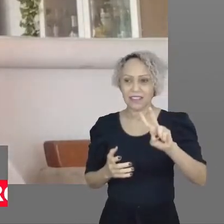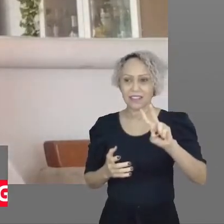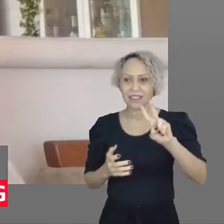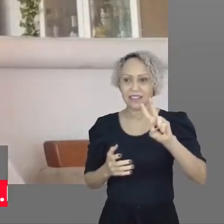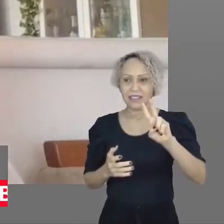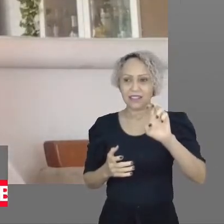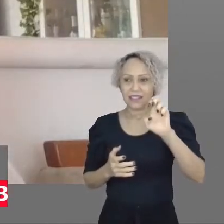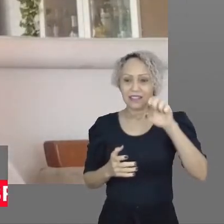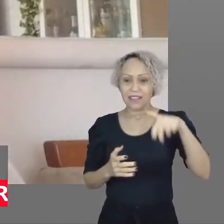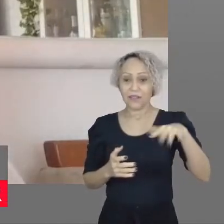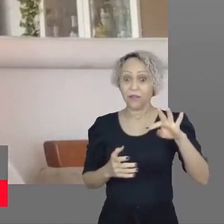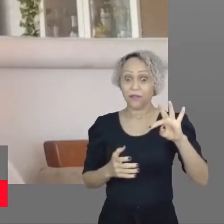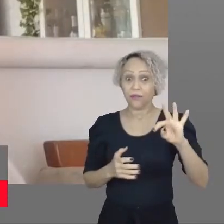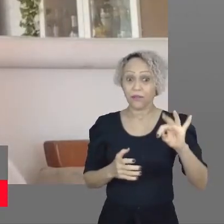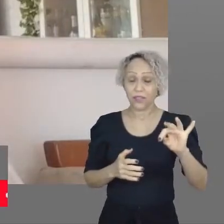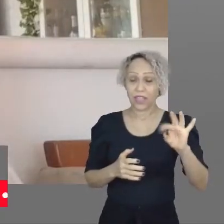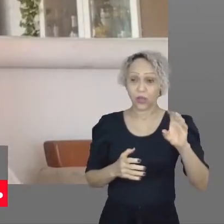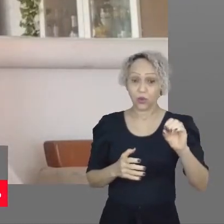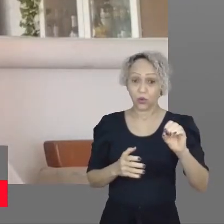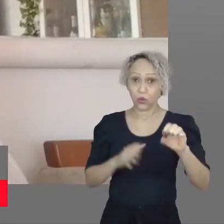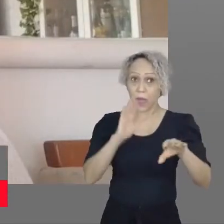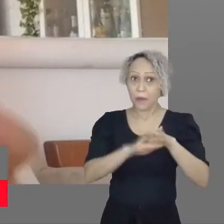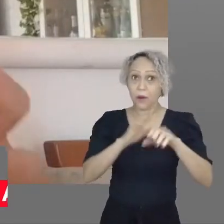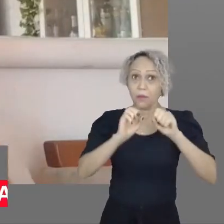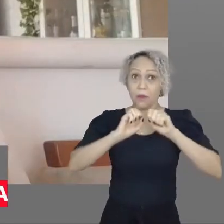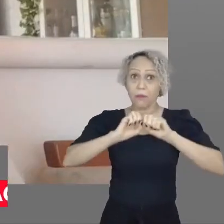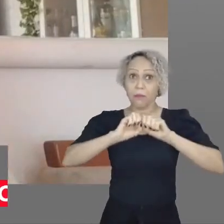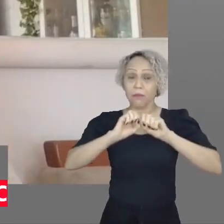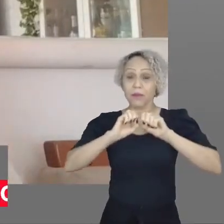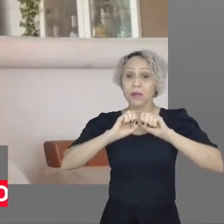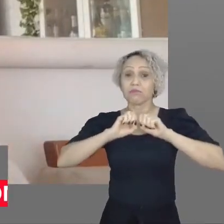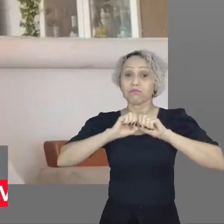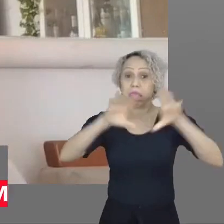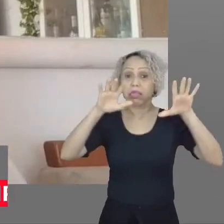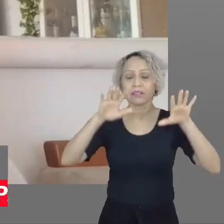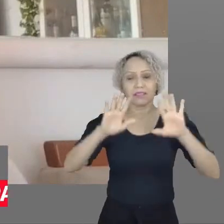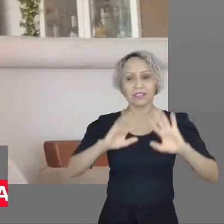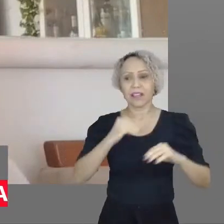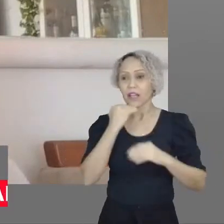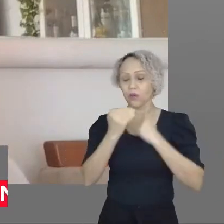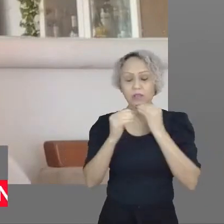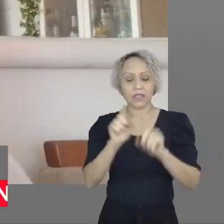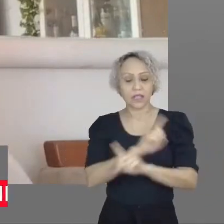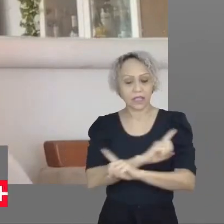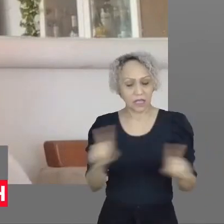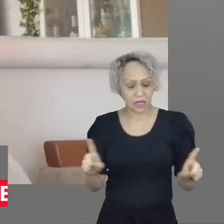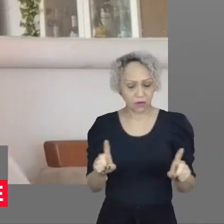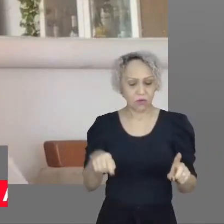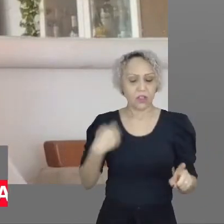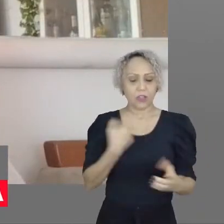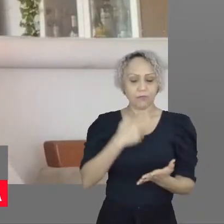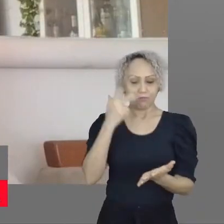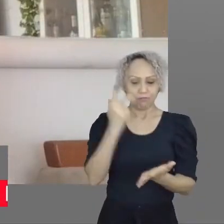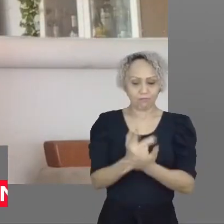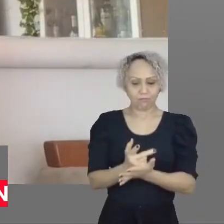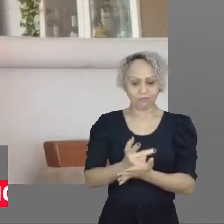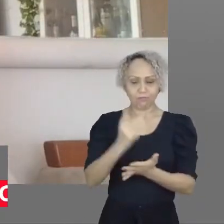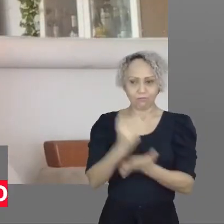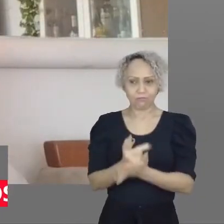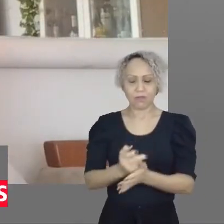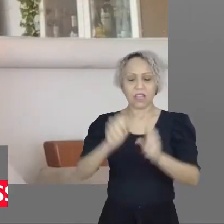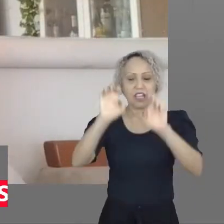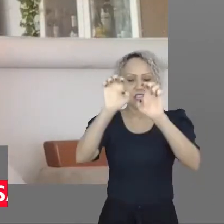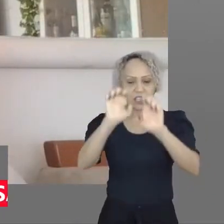começa as oficinas nacionais, essas oficinas que vão dar a base estruturante do que será o Nova Primavera,